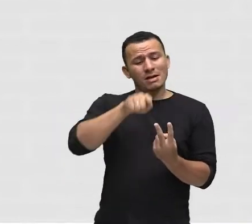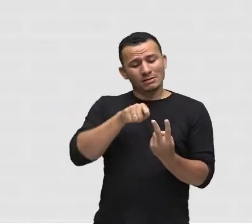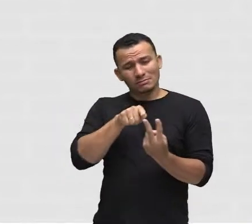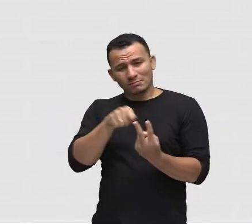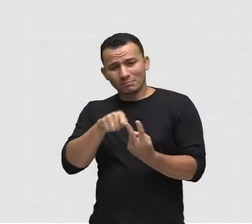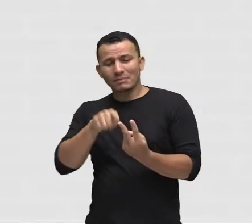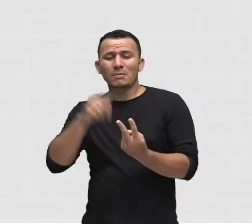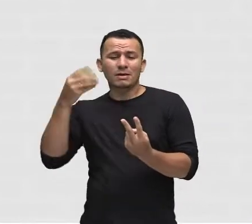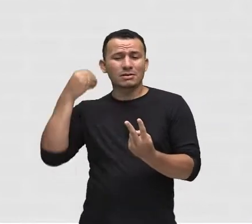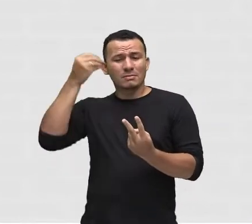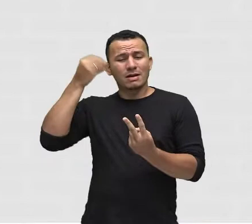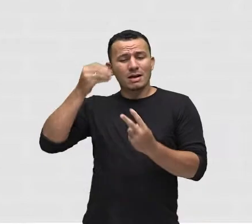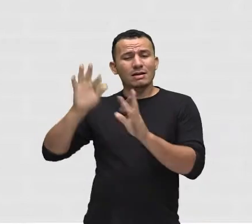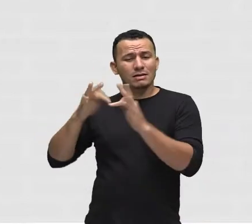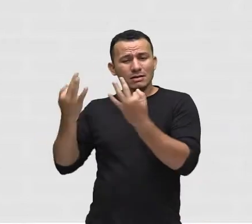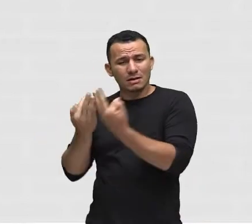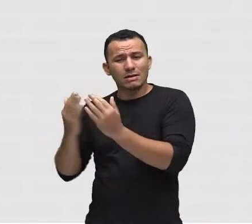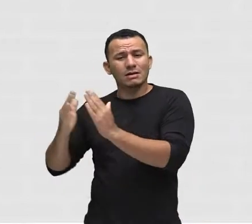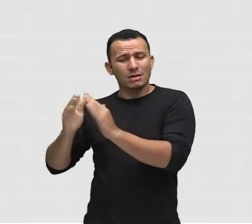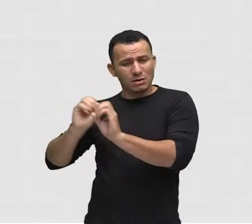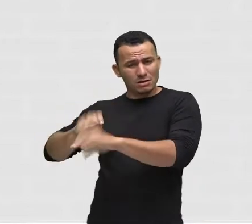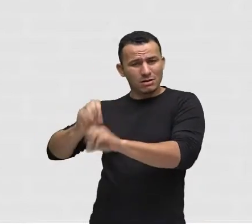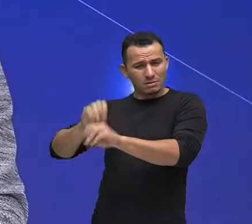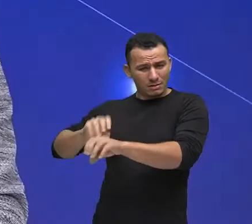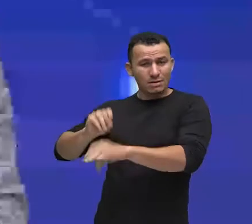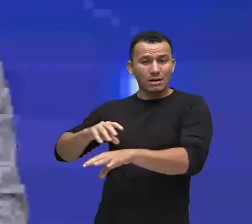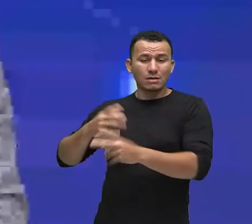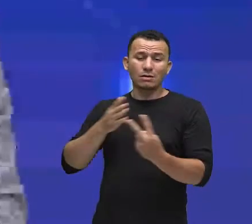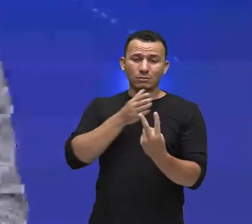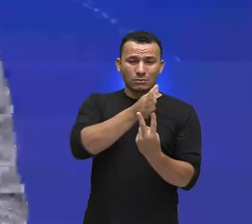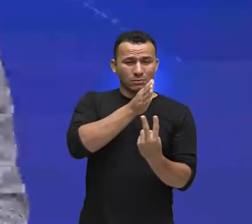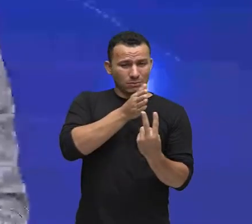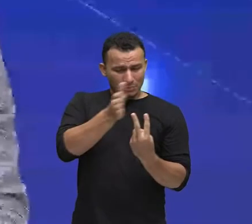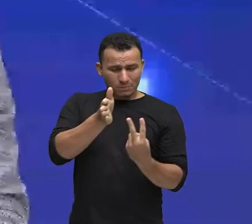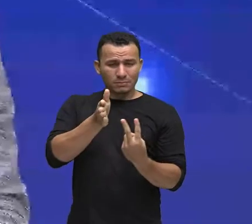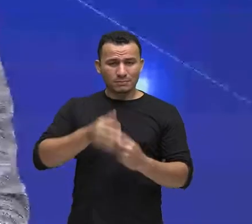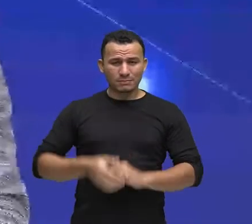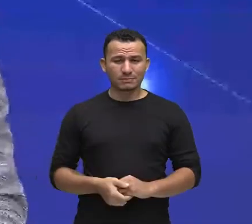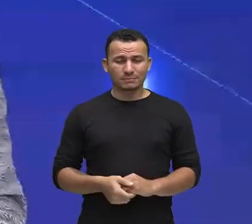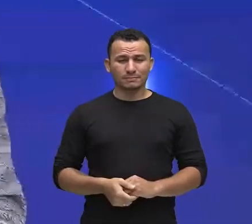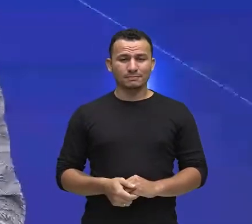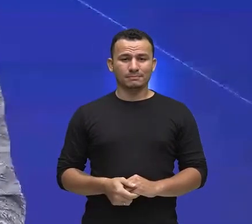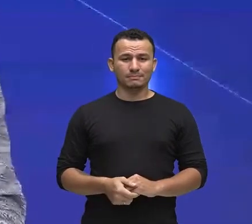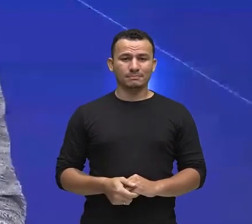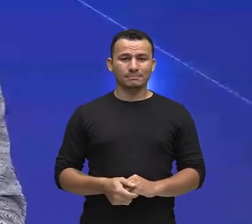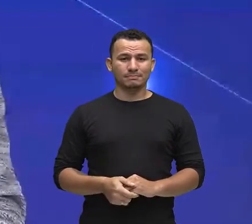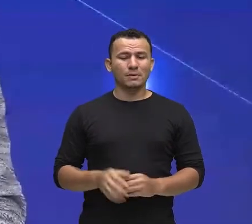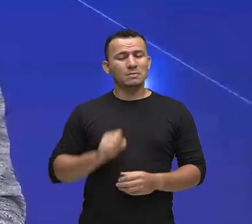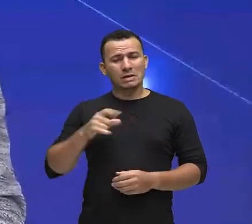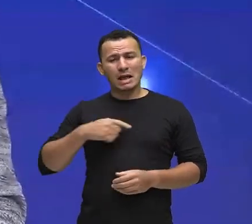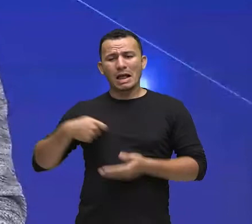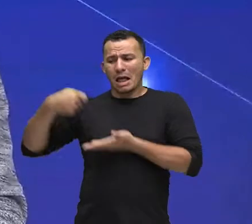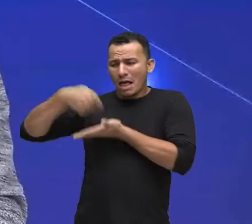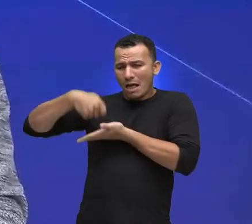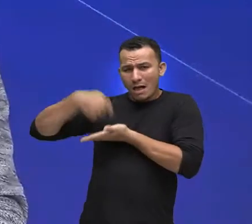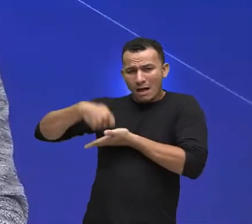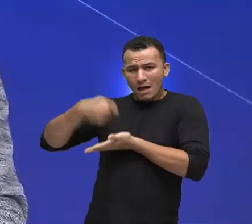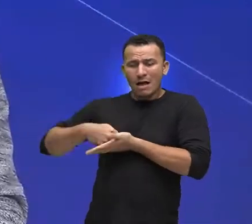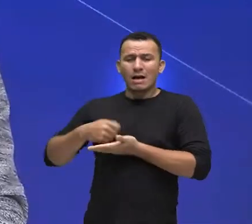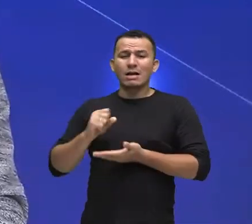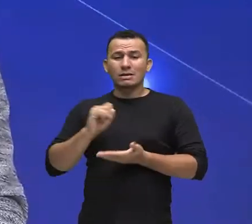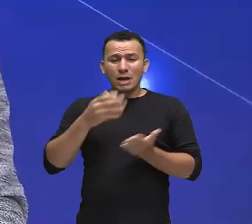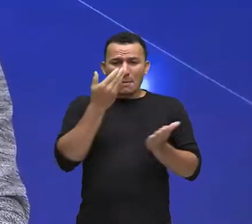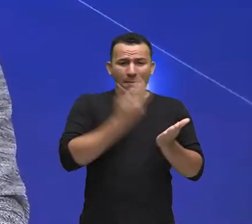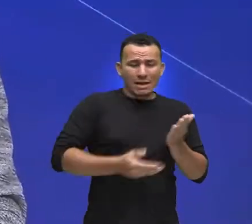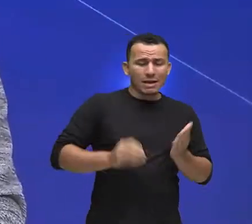você traz de casa ou transforma isso. É importante, se eu sou muito cobrado, se eu entendo que perder